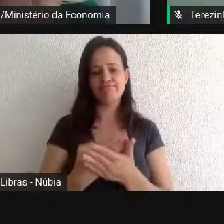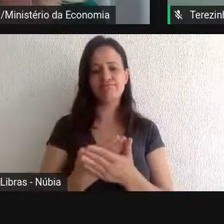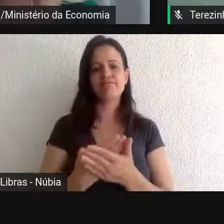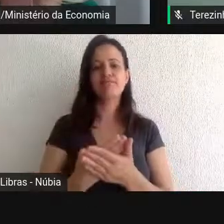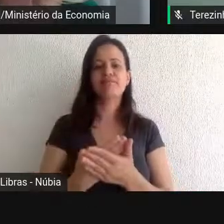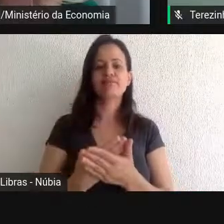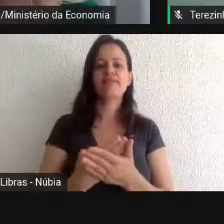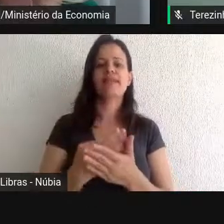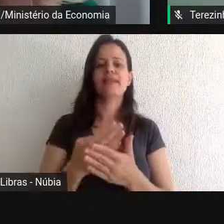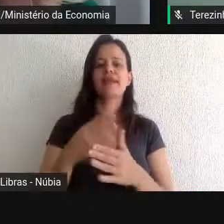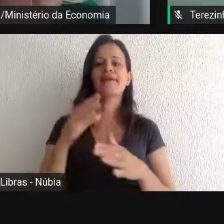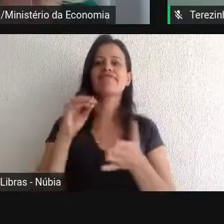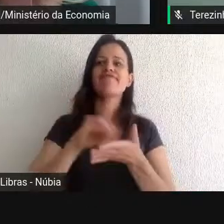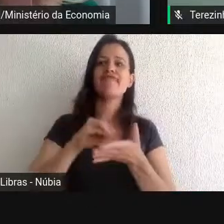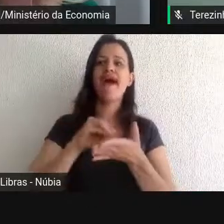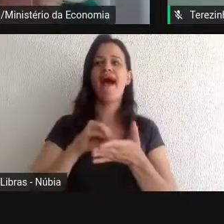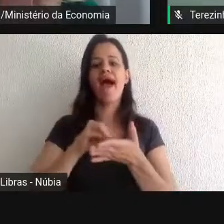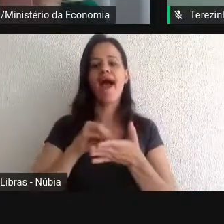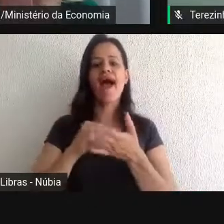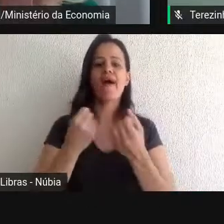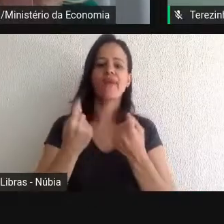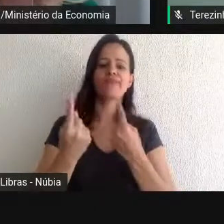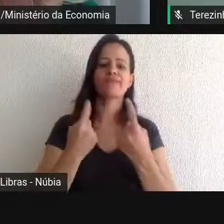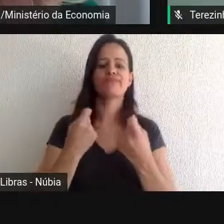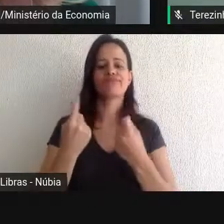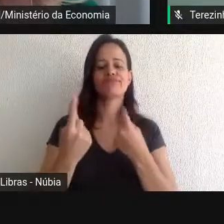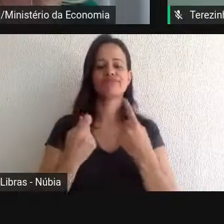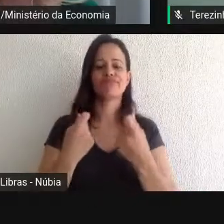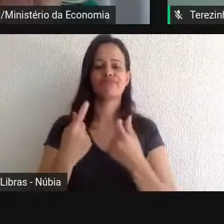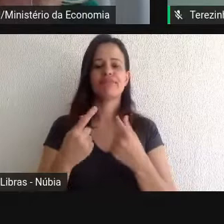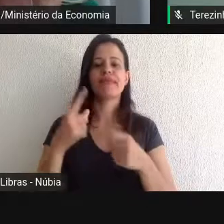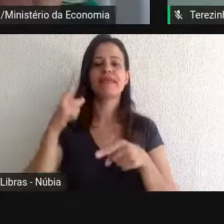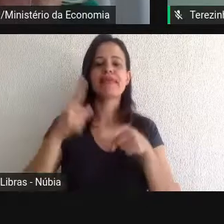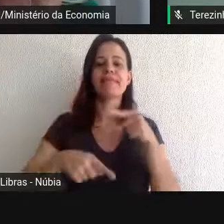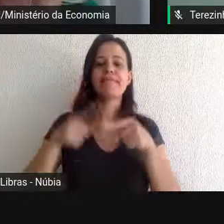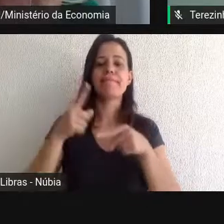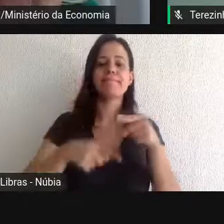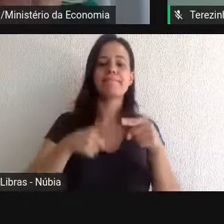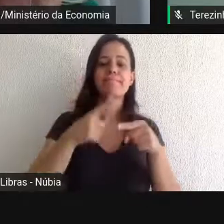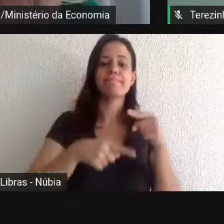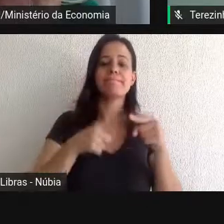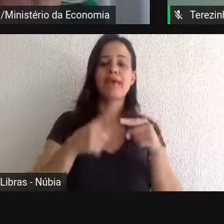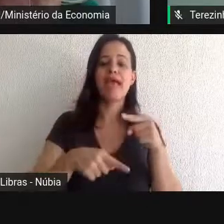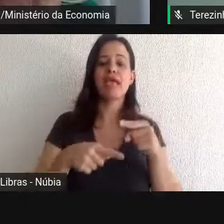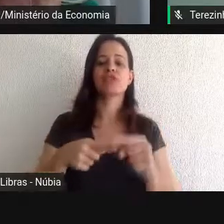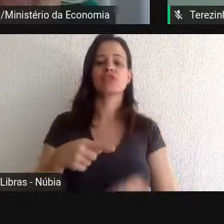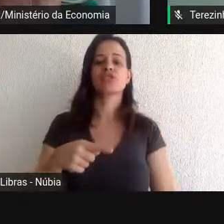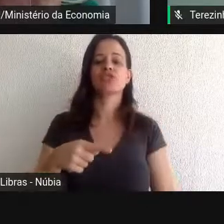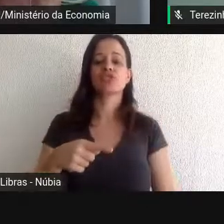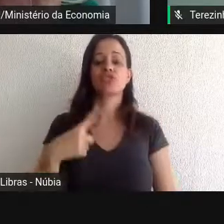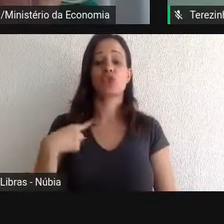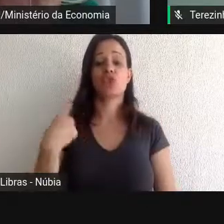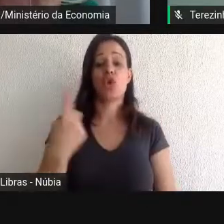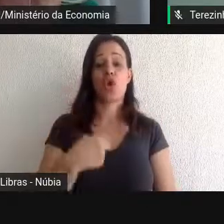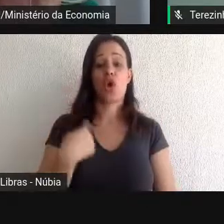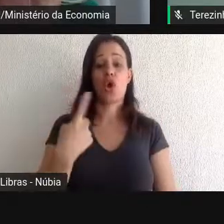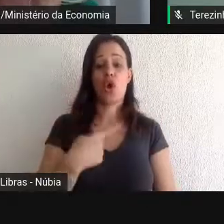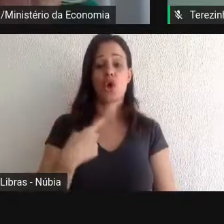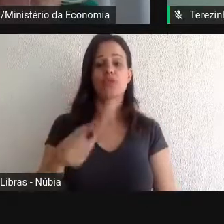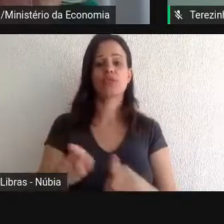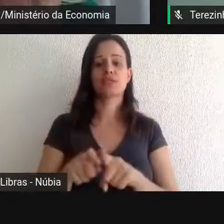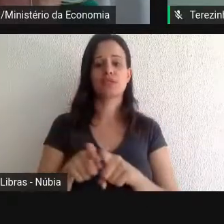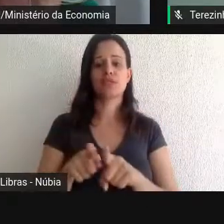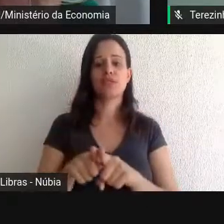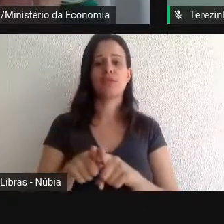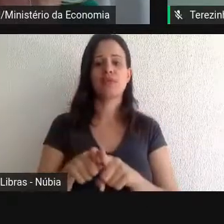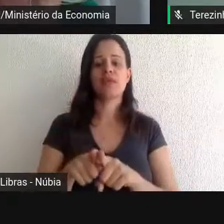haja ainda muitas lacunas nesse ponto, nesse aspecto, que impedem que inclusive a gente,